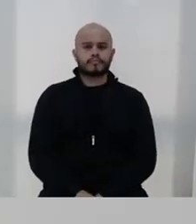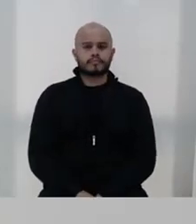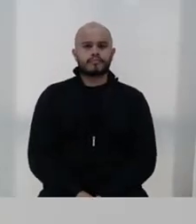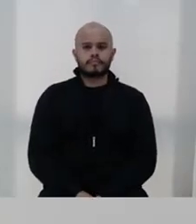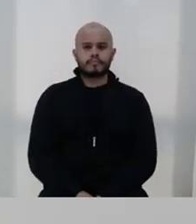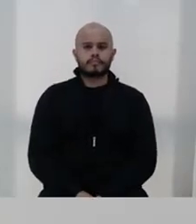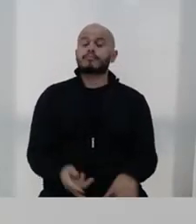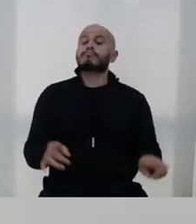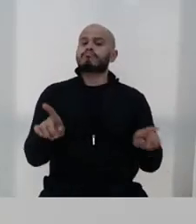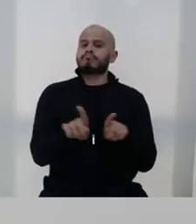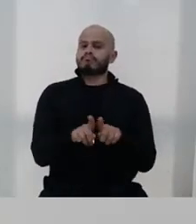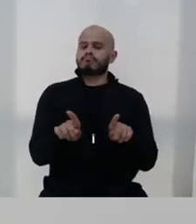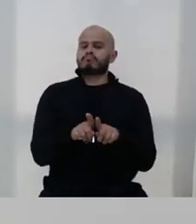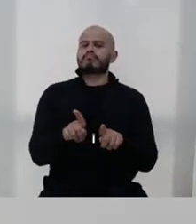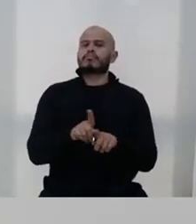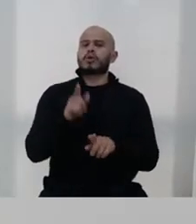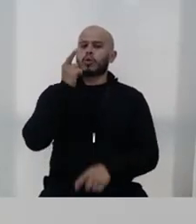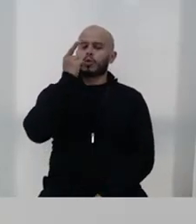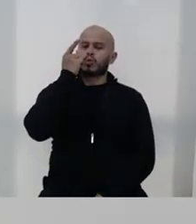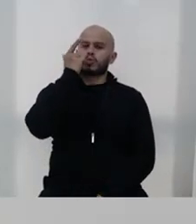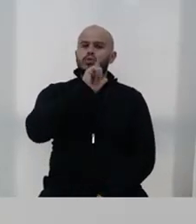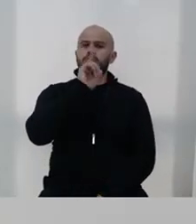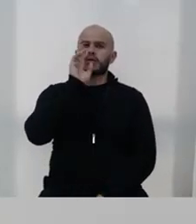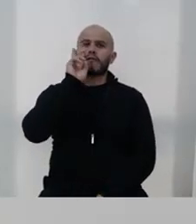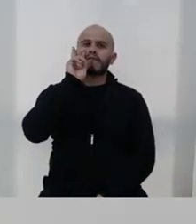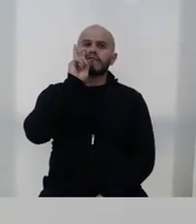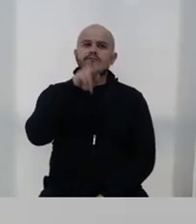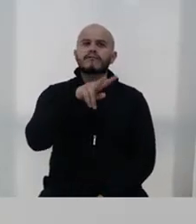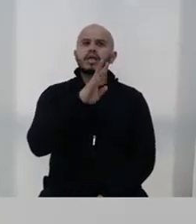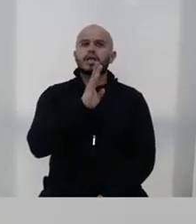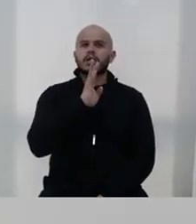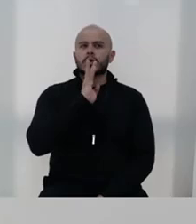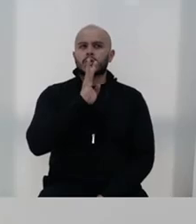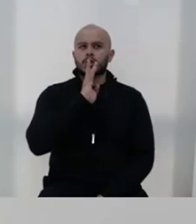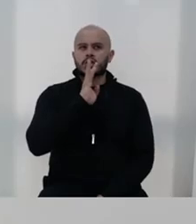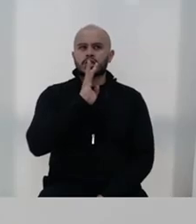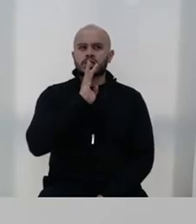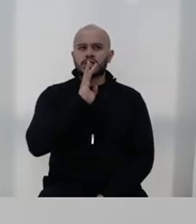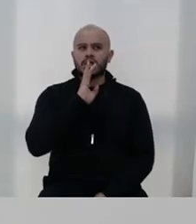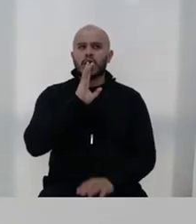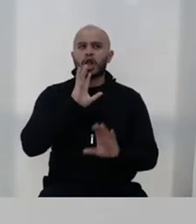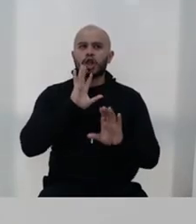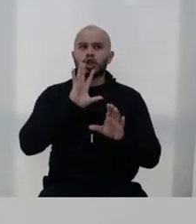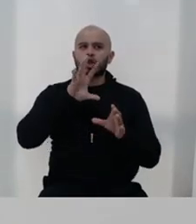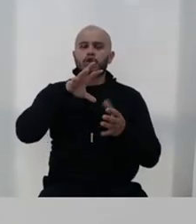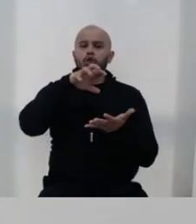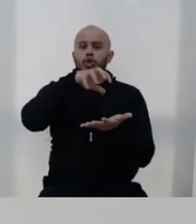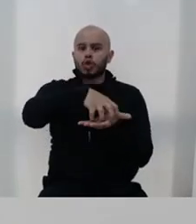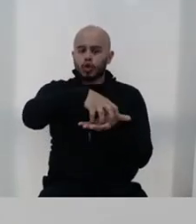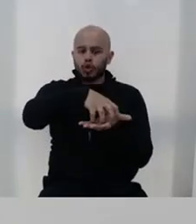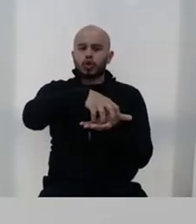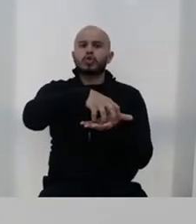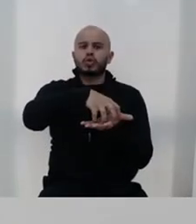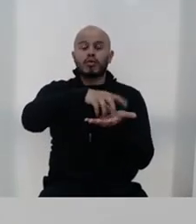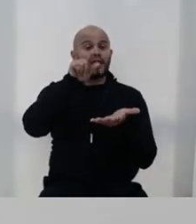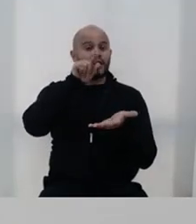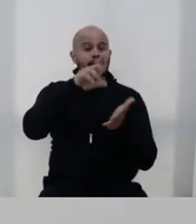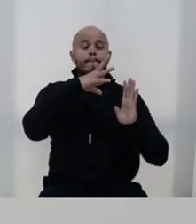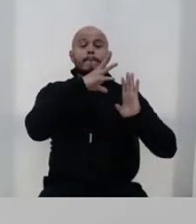tivemos a oportunidade de visitar o núcleo, o econúcleo, que é um modelo da Defensoria Pública